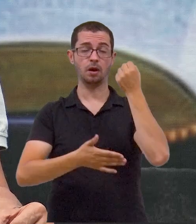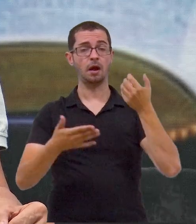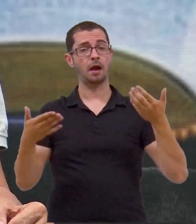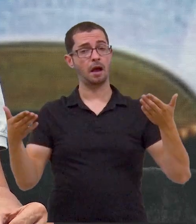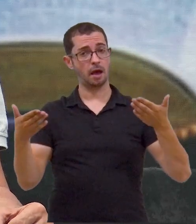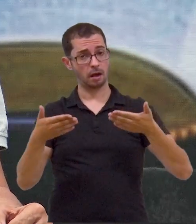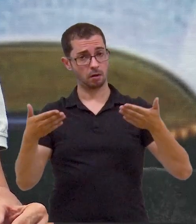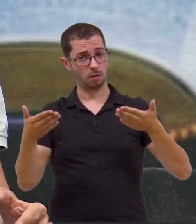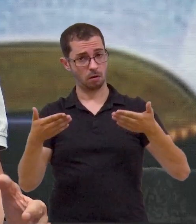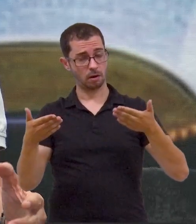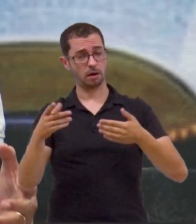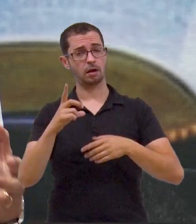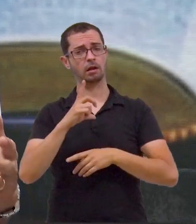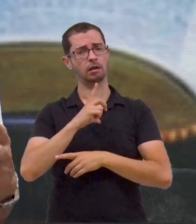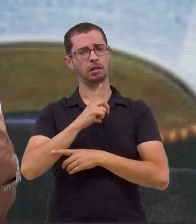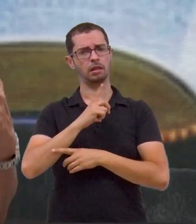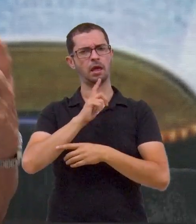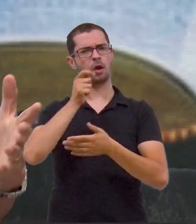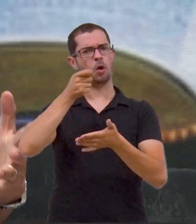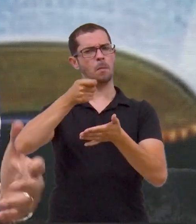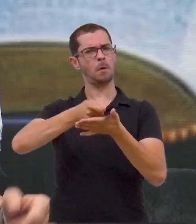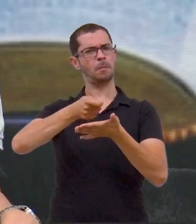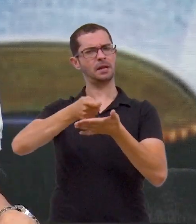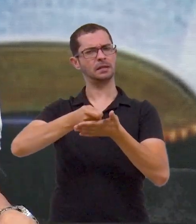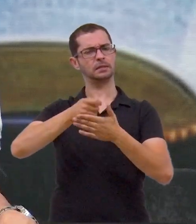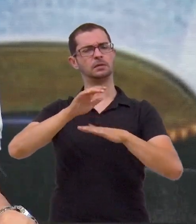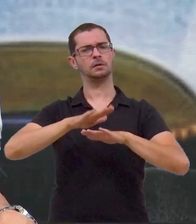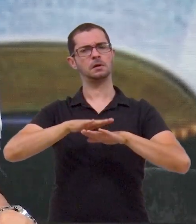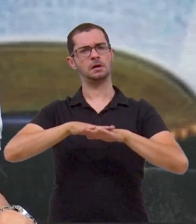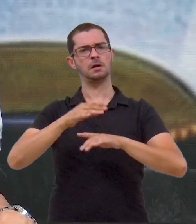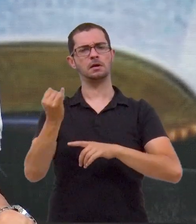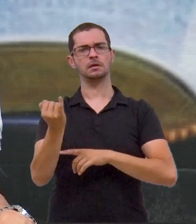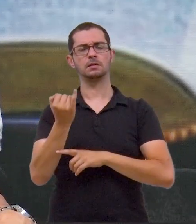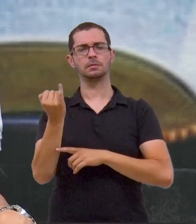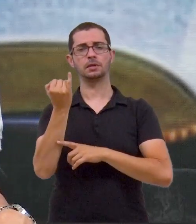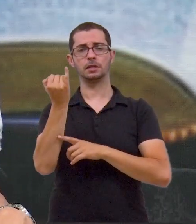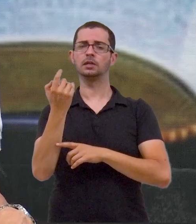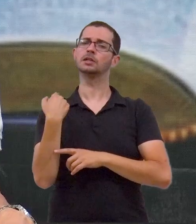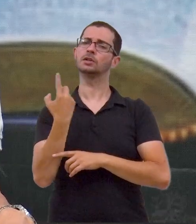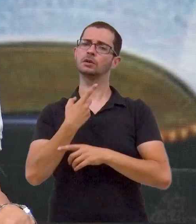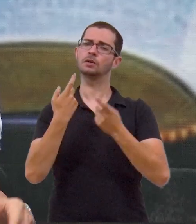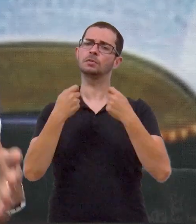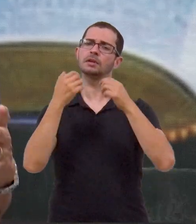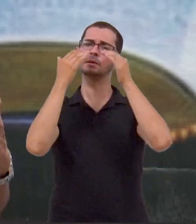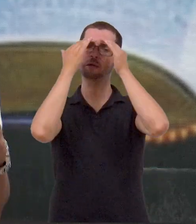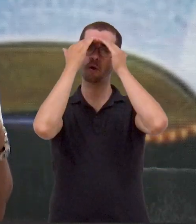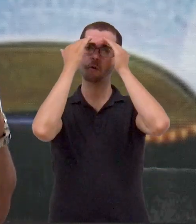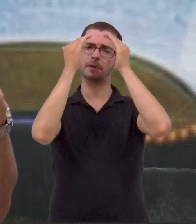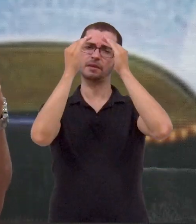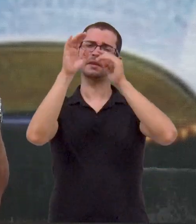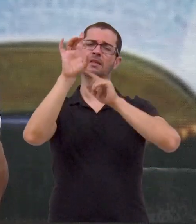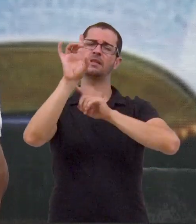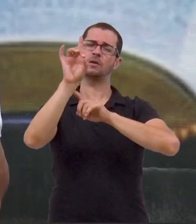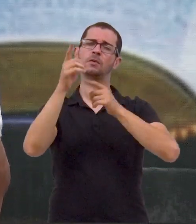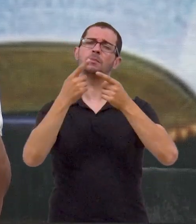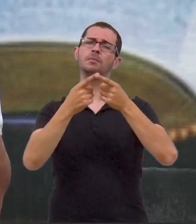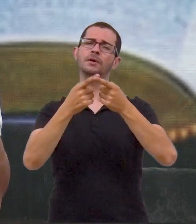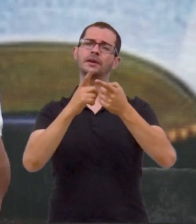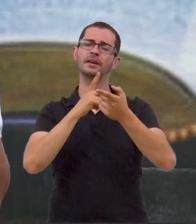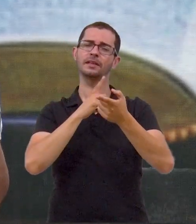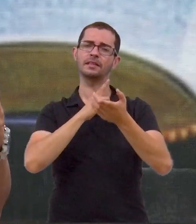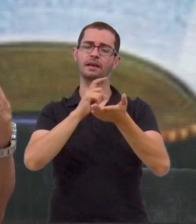dias, temos uma obrigação maior de obedecer, porque temos as